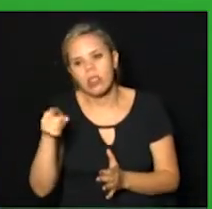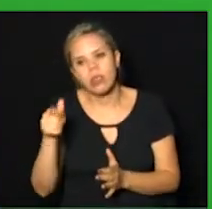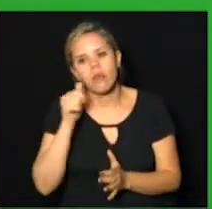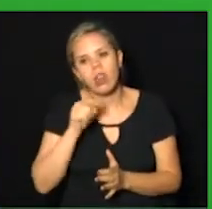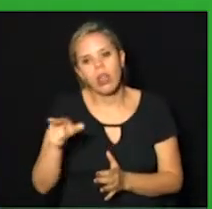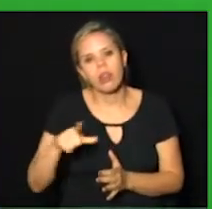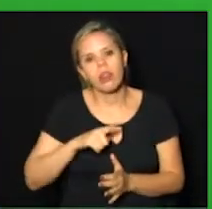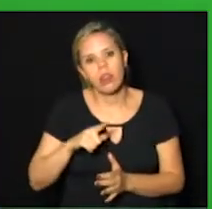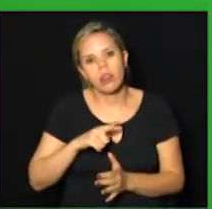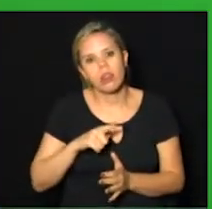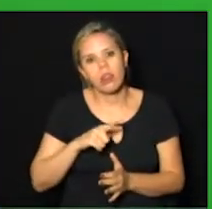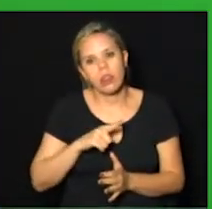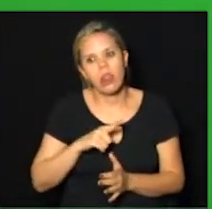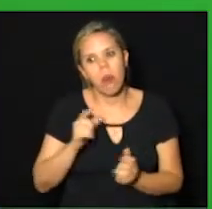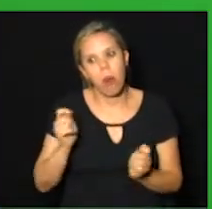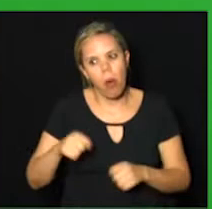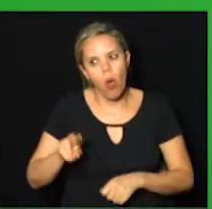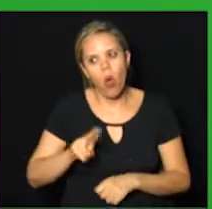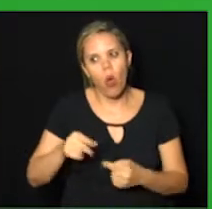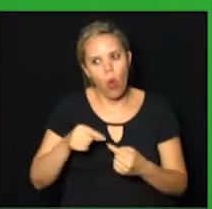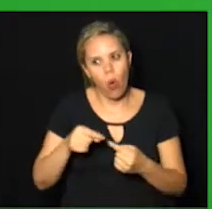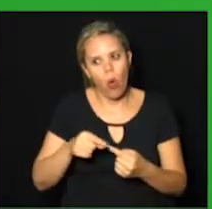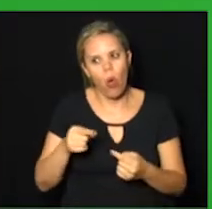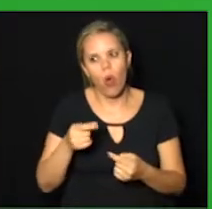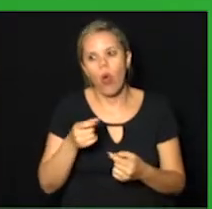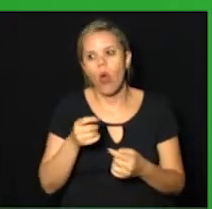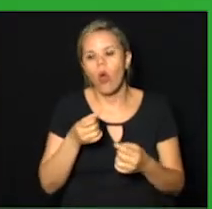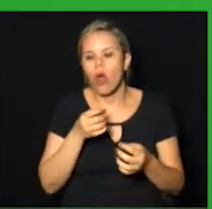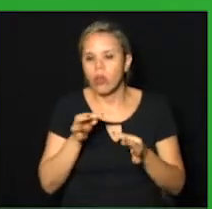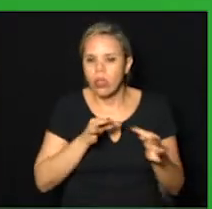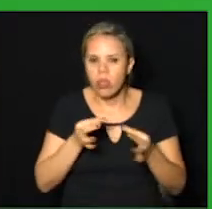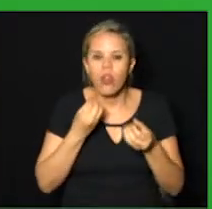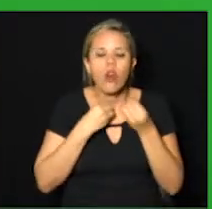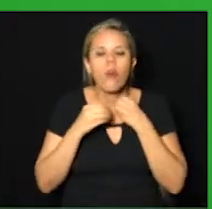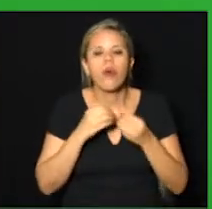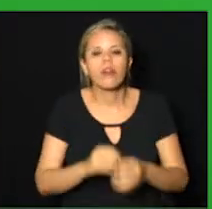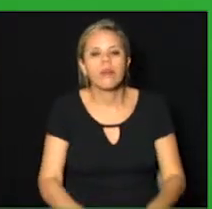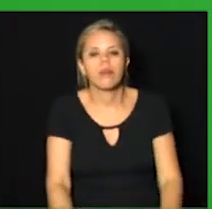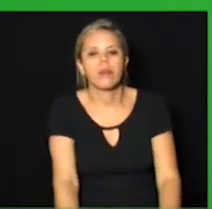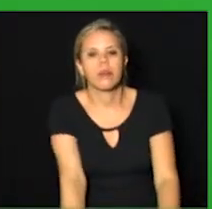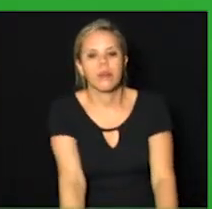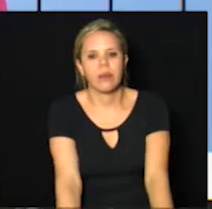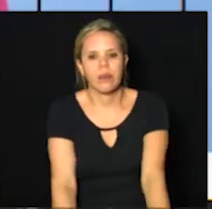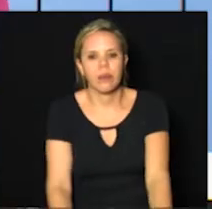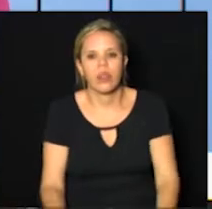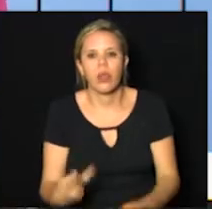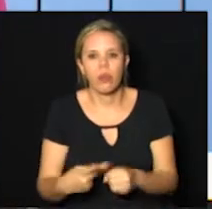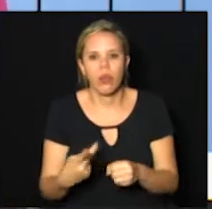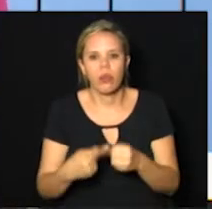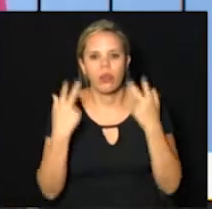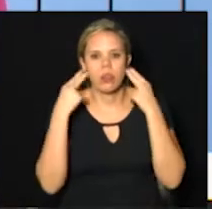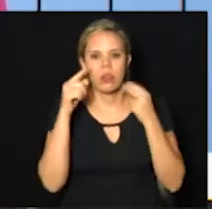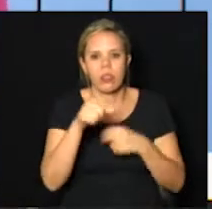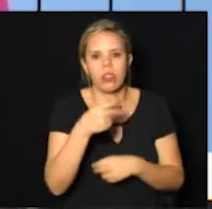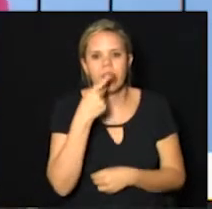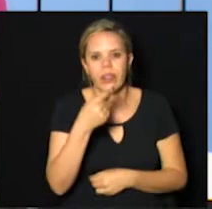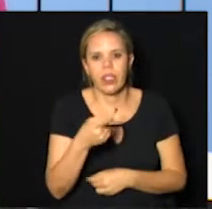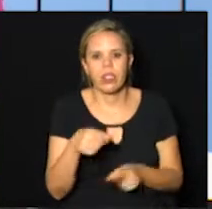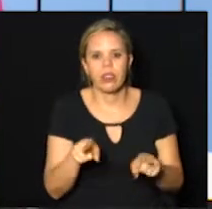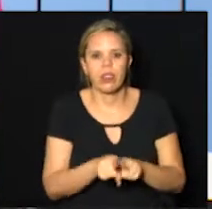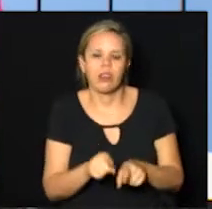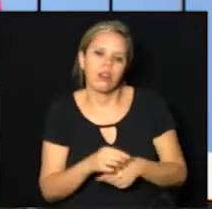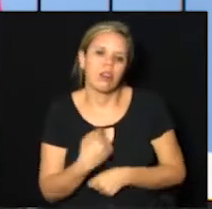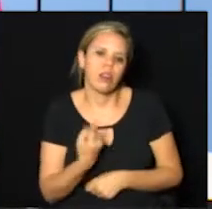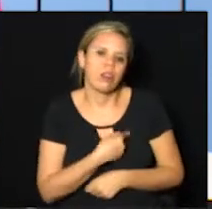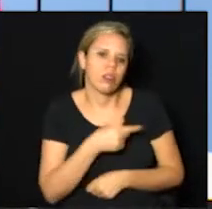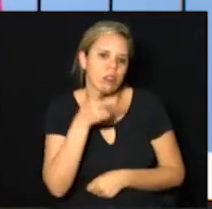tem indicação ou não de usar a terapia hormonal. Agora, doutor, produtos naturais, como a senhora tinha mencionado também, a